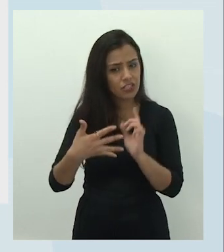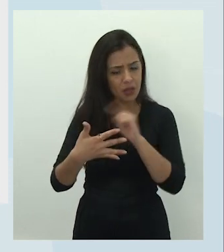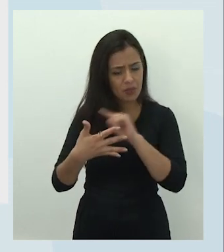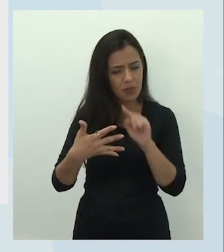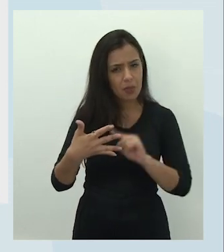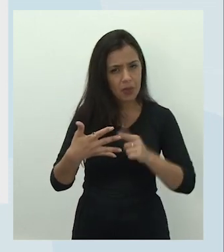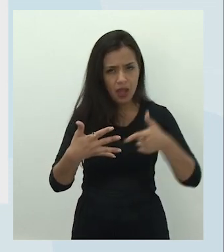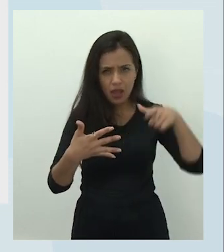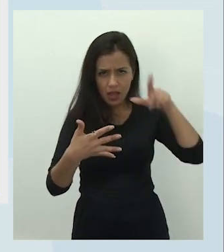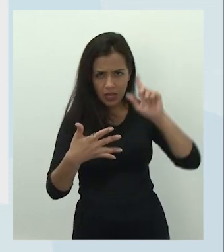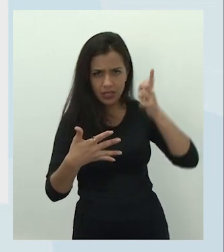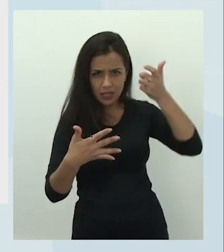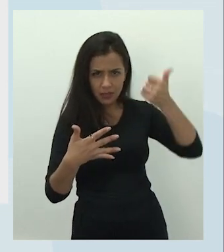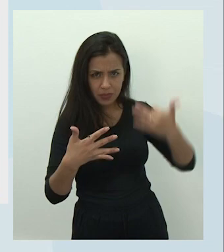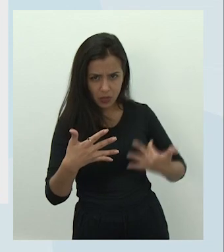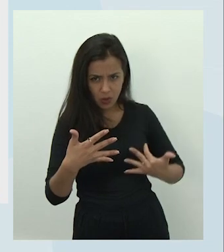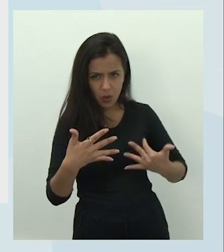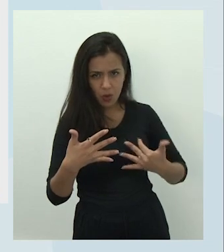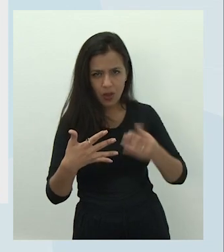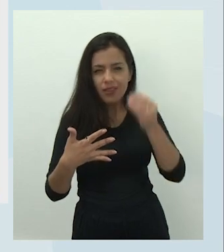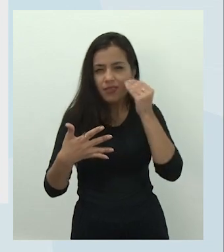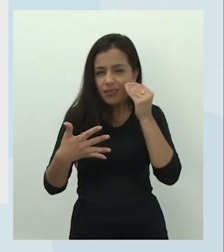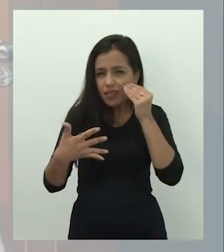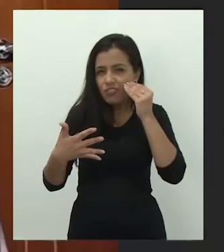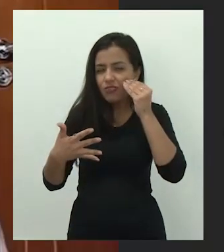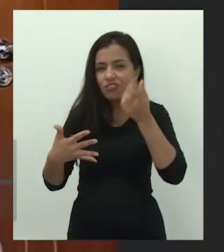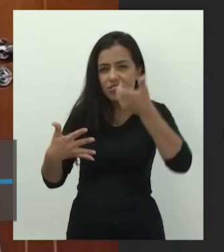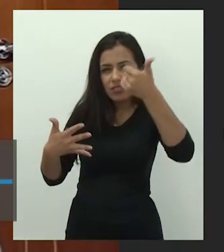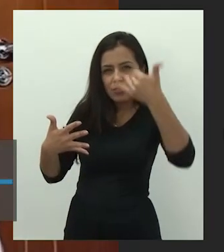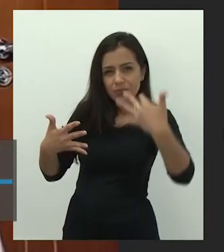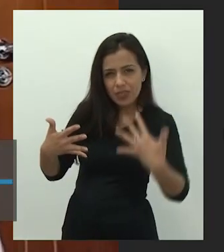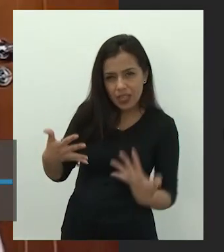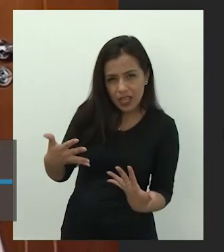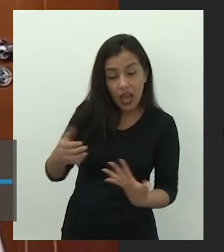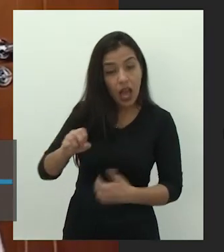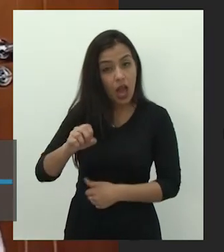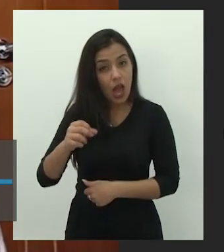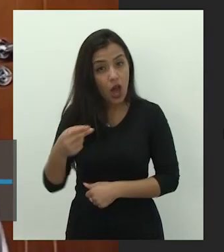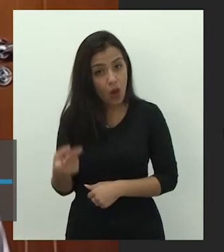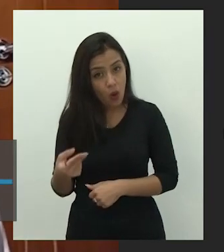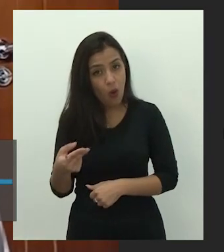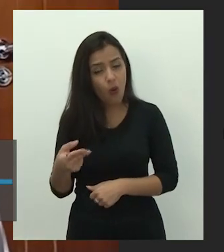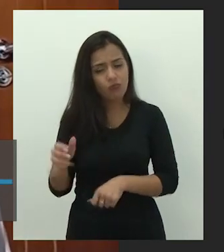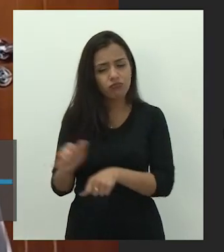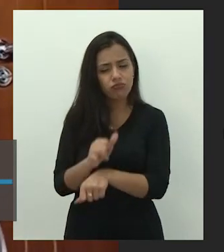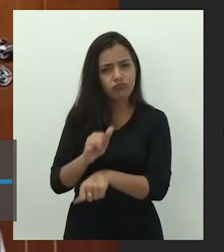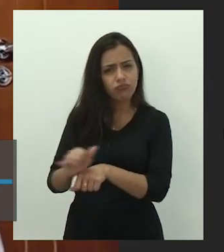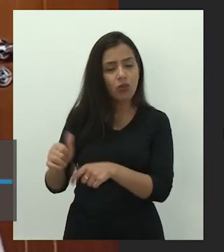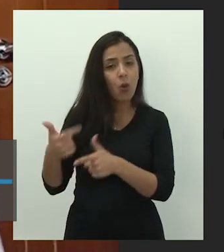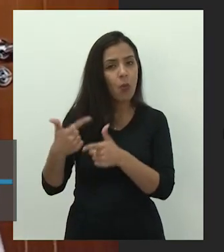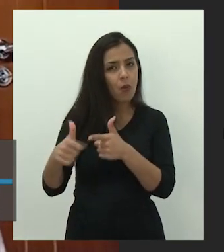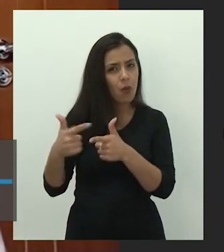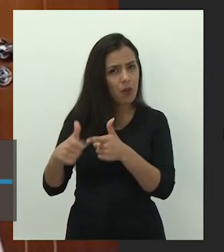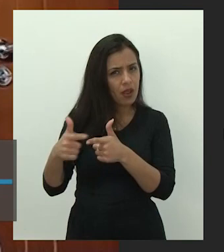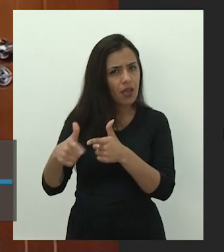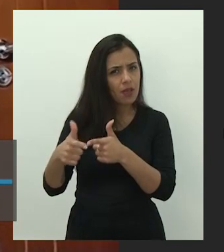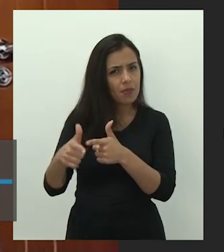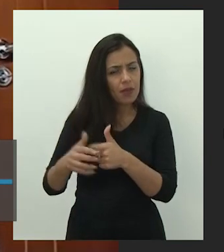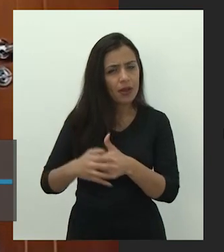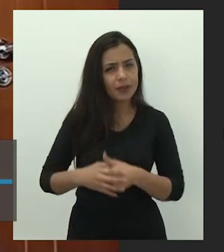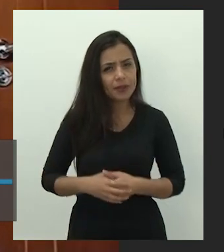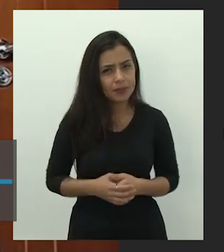anteriormente. Tentativa de expressar ou explicar a estrutura de um problema. A ideia de incluir esse tipo